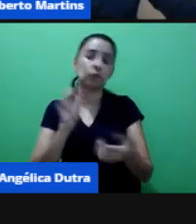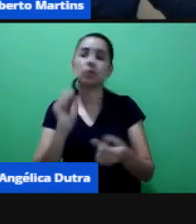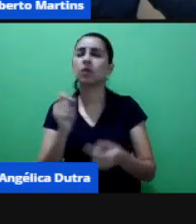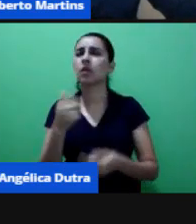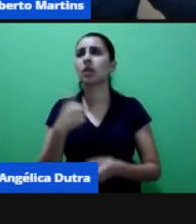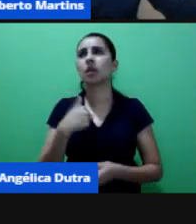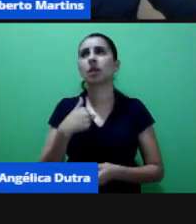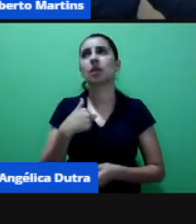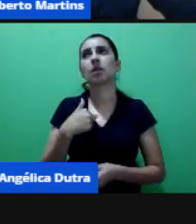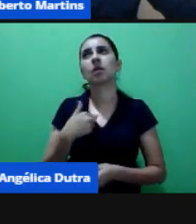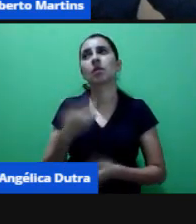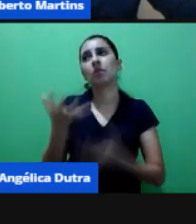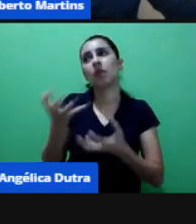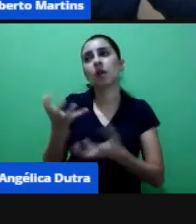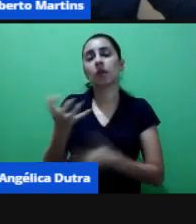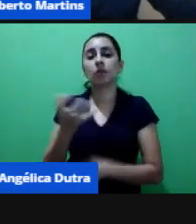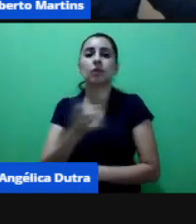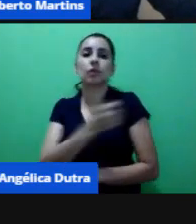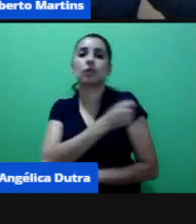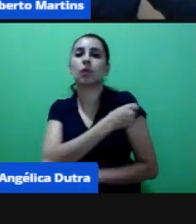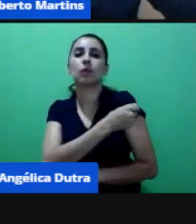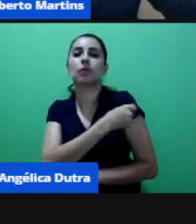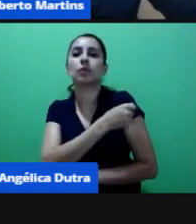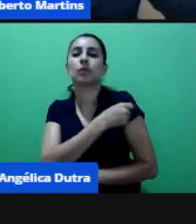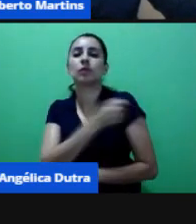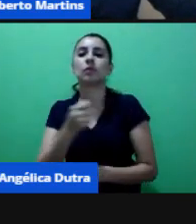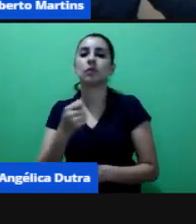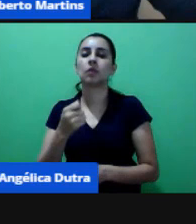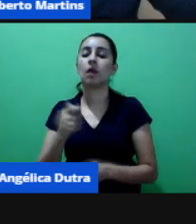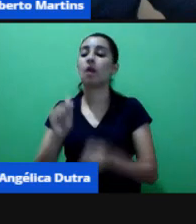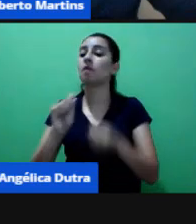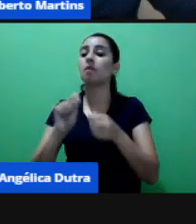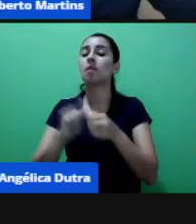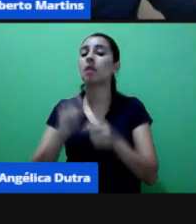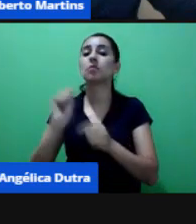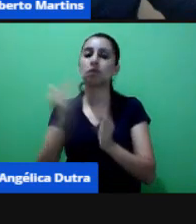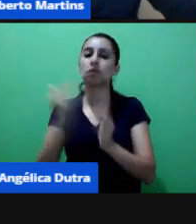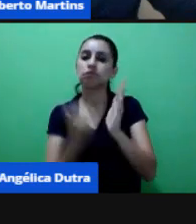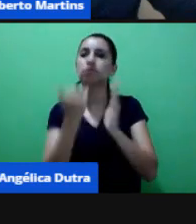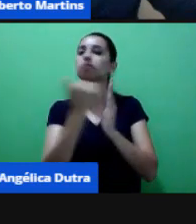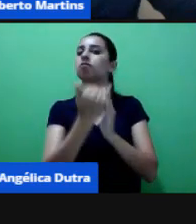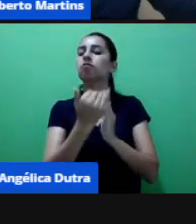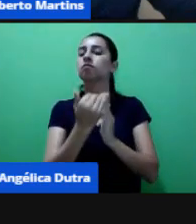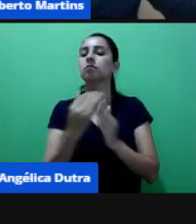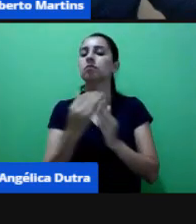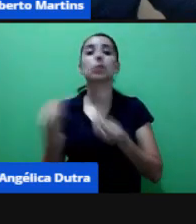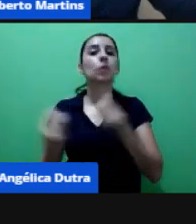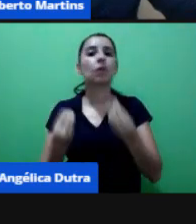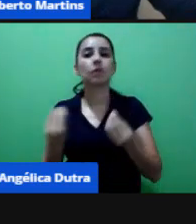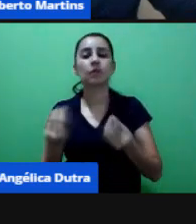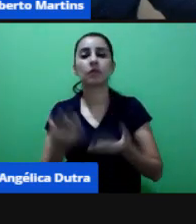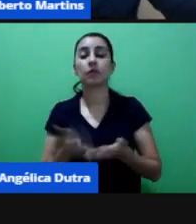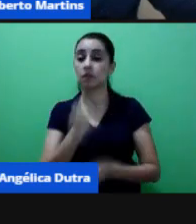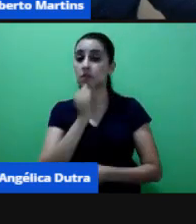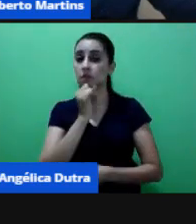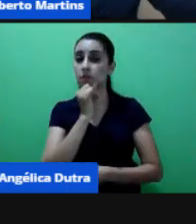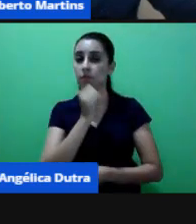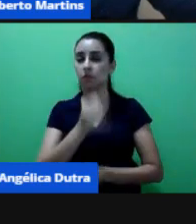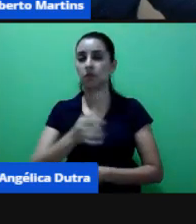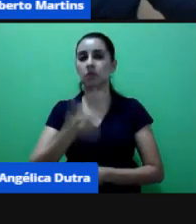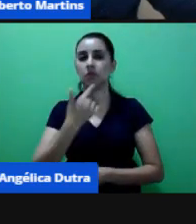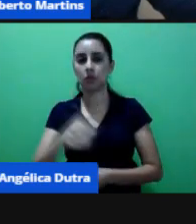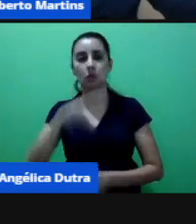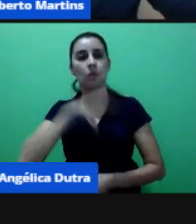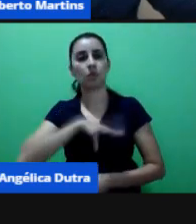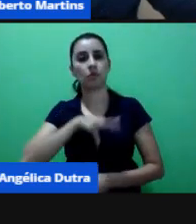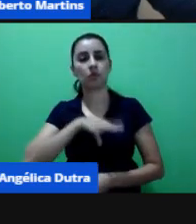do seu aluno no final do ano letivo de 2021, ok? Então, na língua portuguesa, como o aluno tem